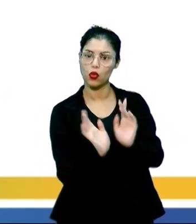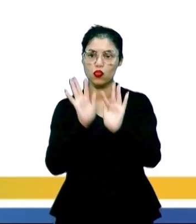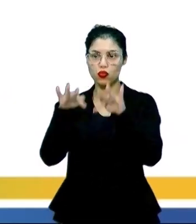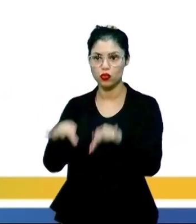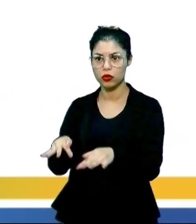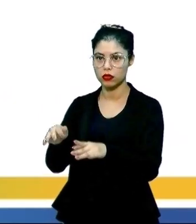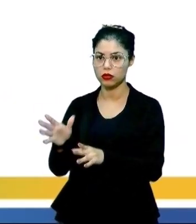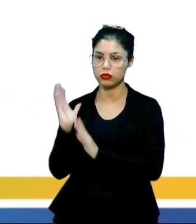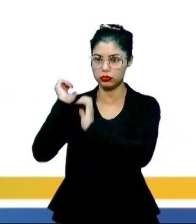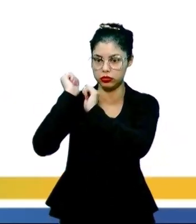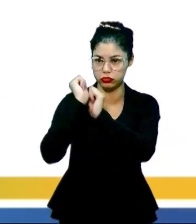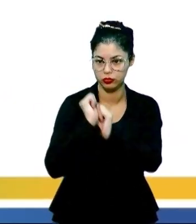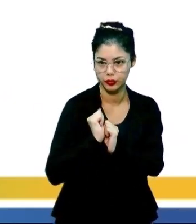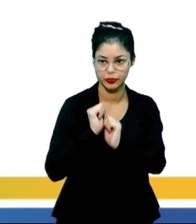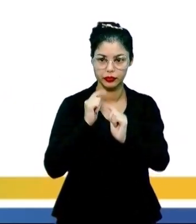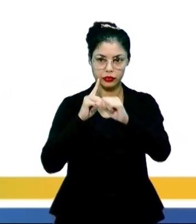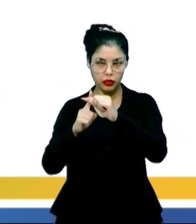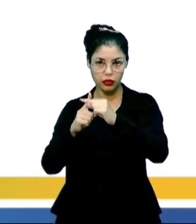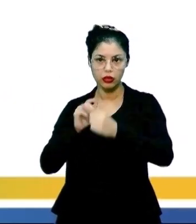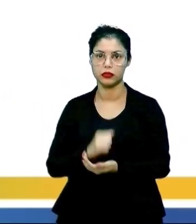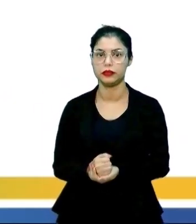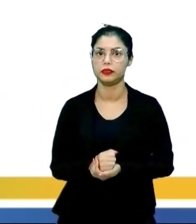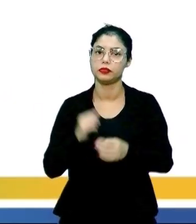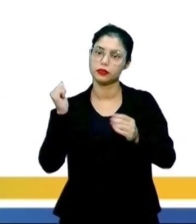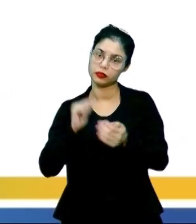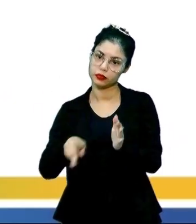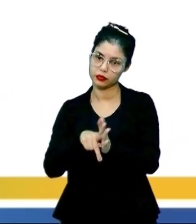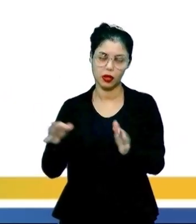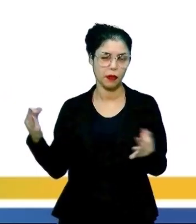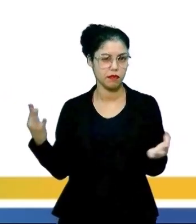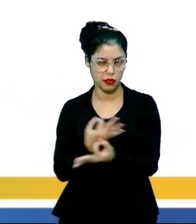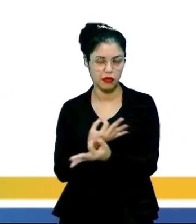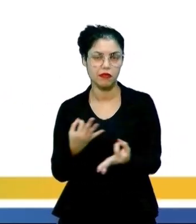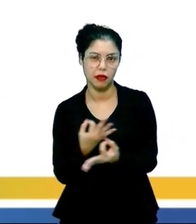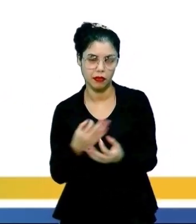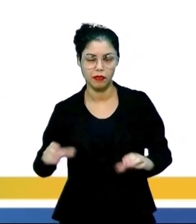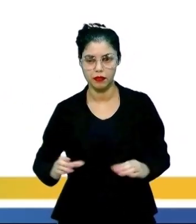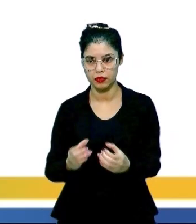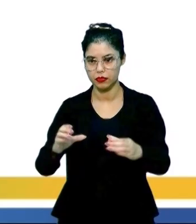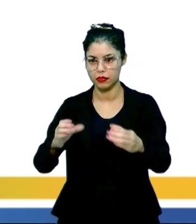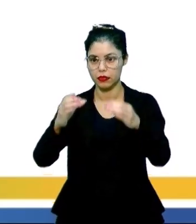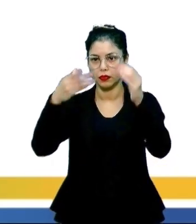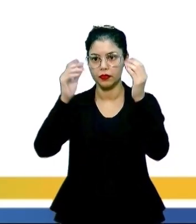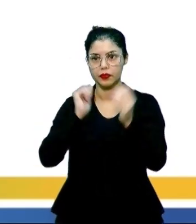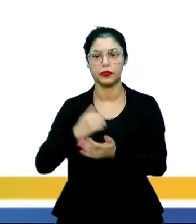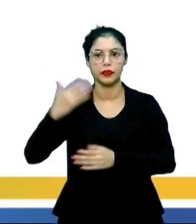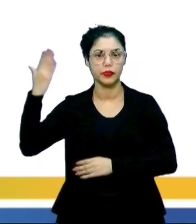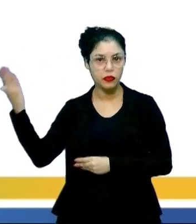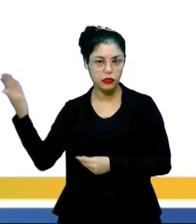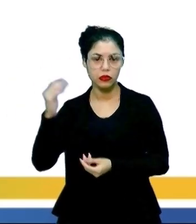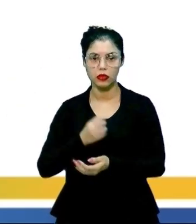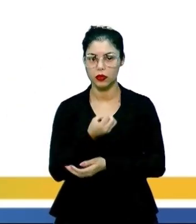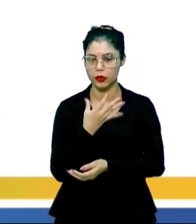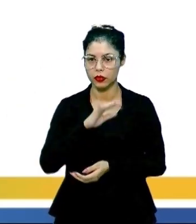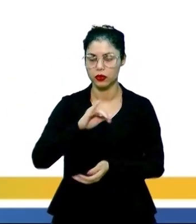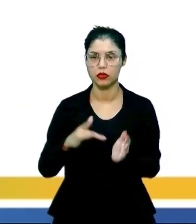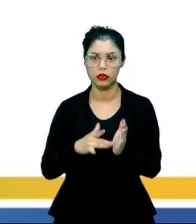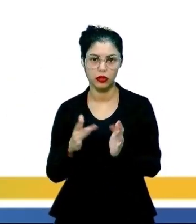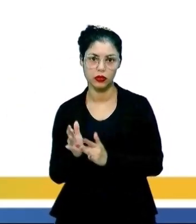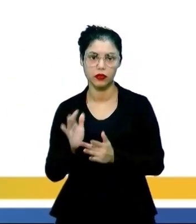o carregamento da cruz. Então, são esculturas belíssimas nesse santuário de Bom Jesus